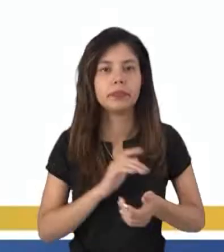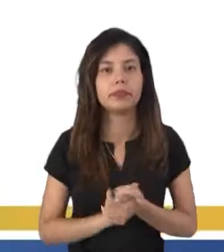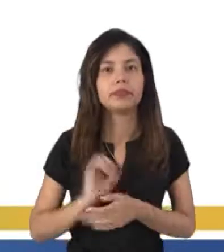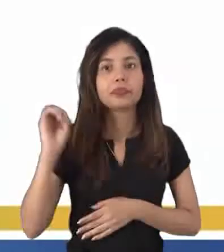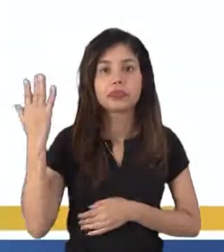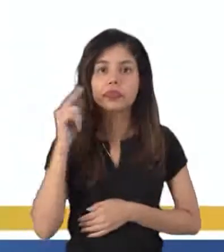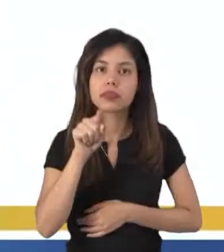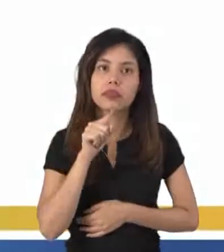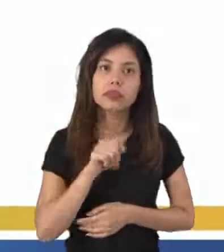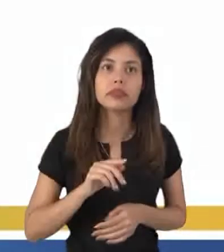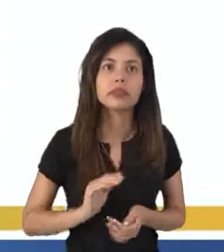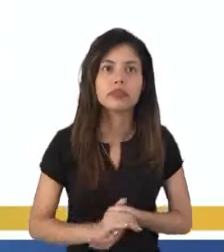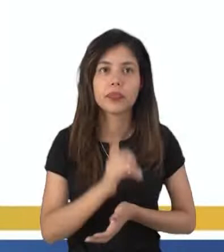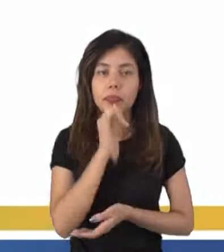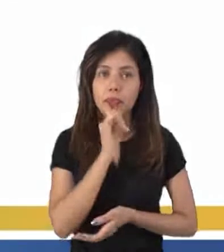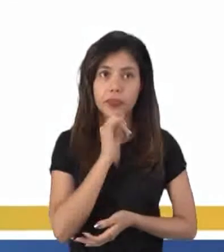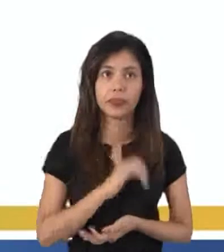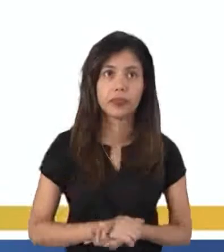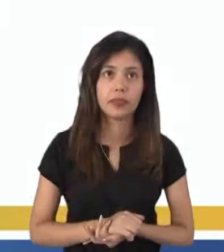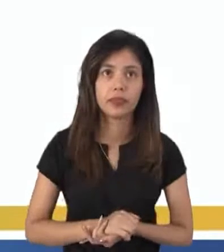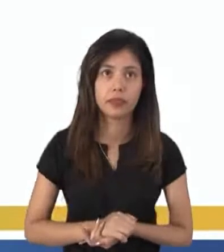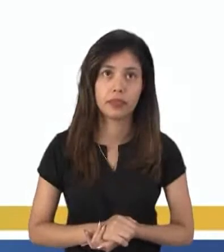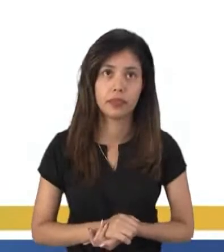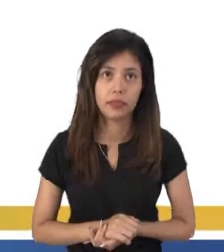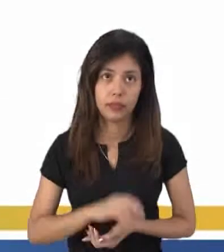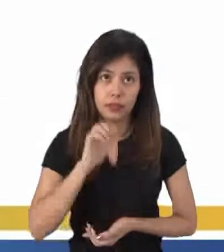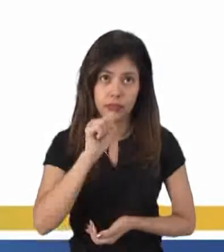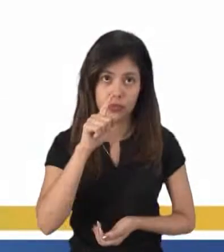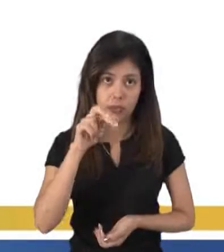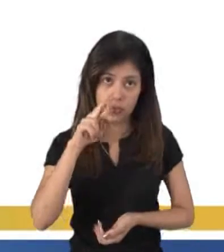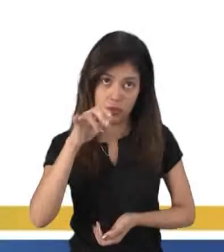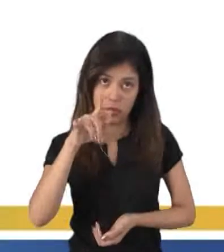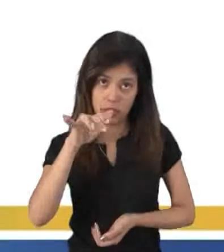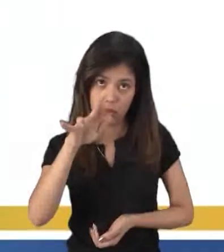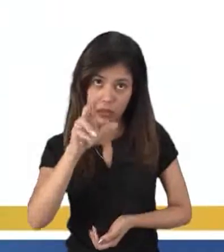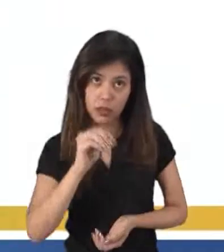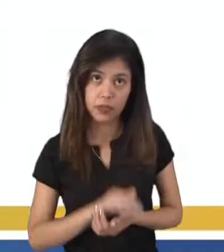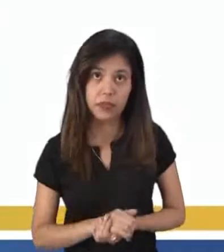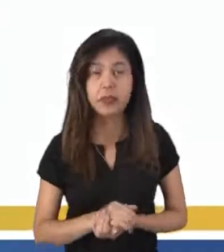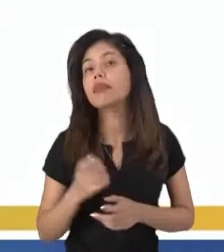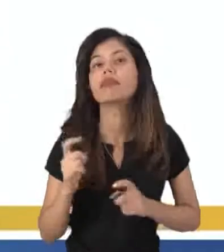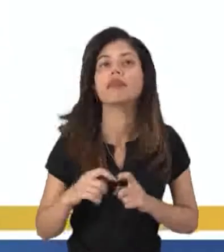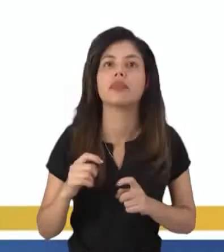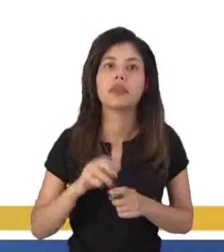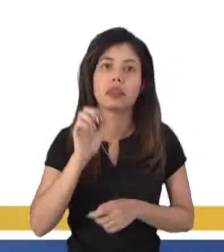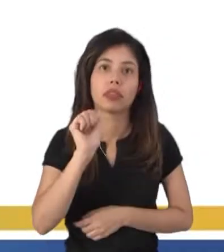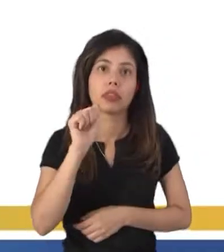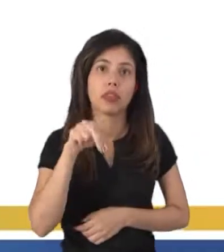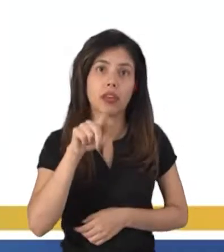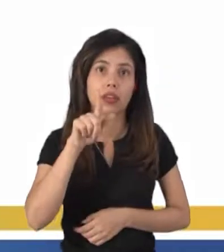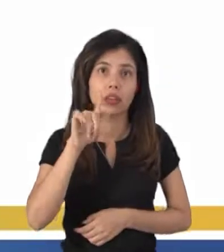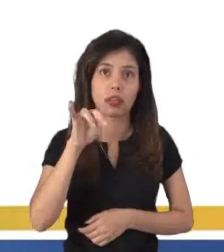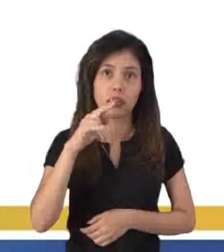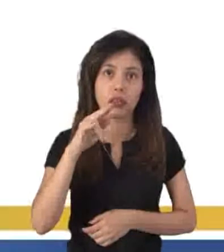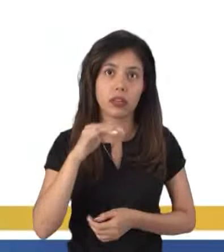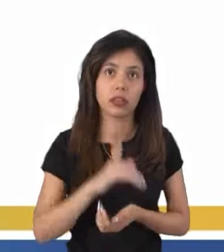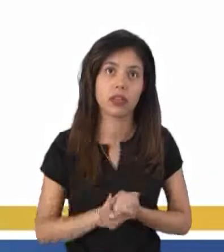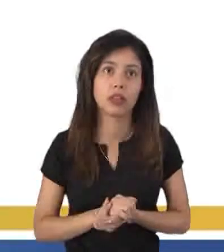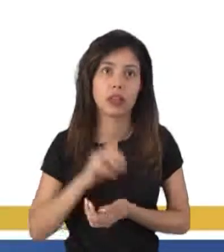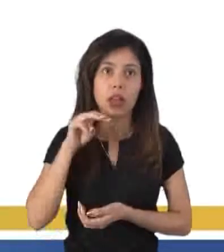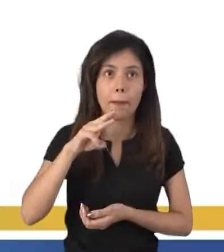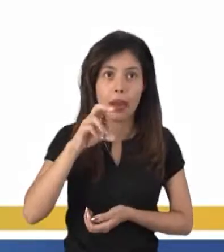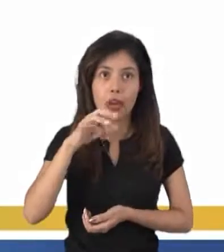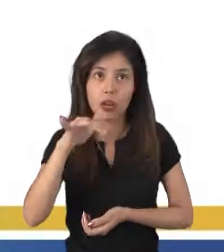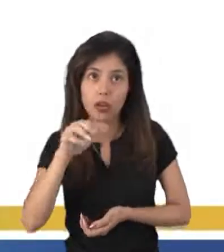gente pode encontrar como exemplo os anticolinérgicos, tá? Medicamentos, né? Podemos encontrar aí